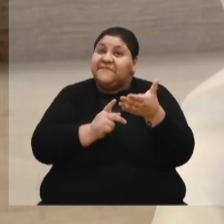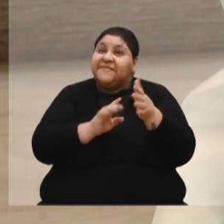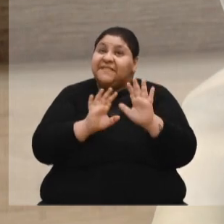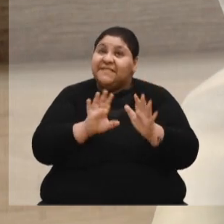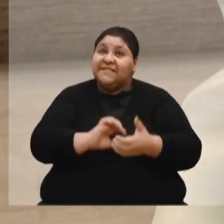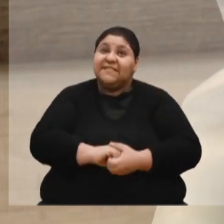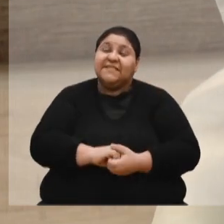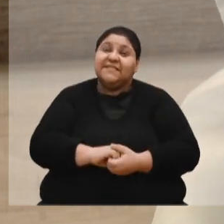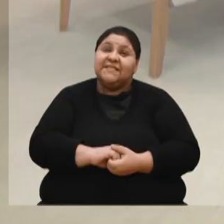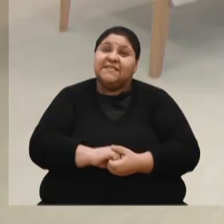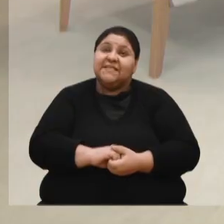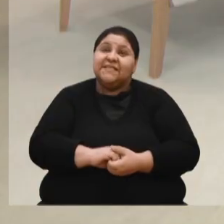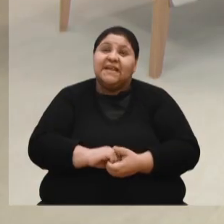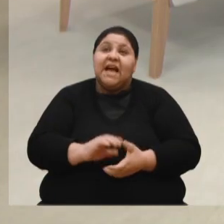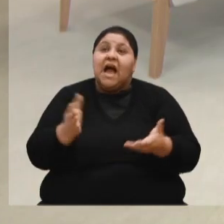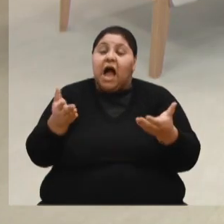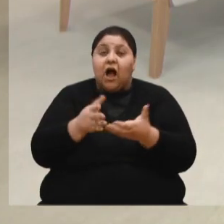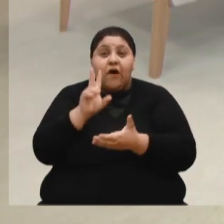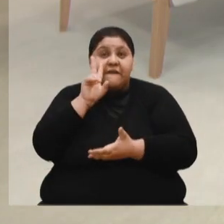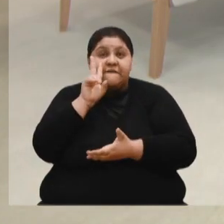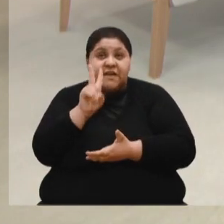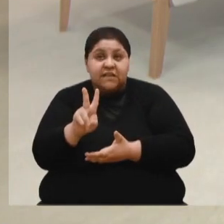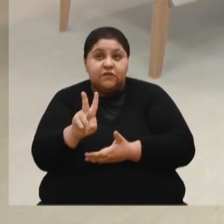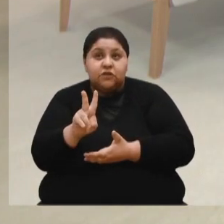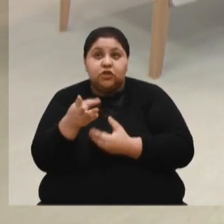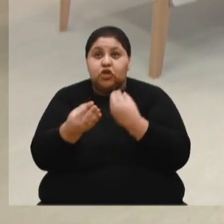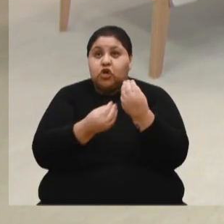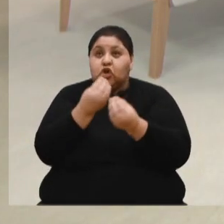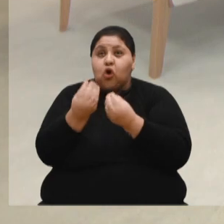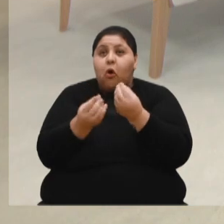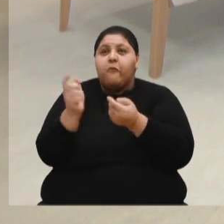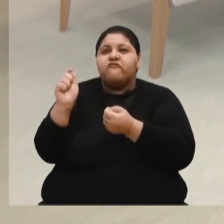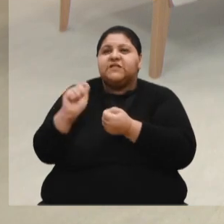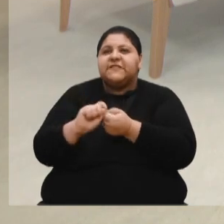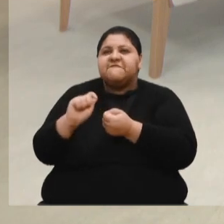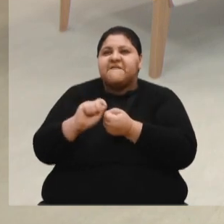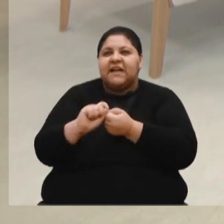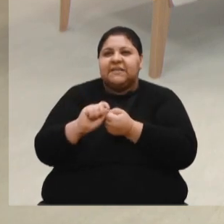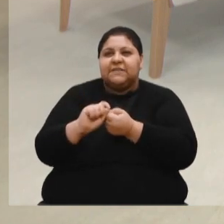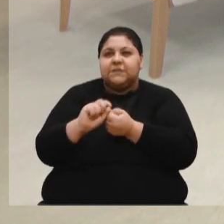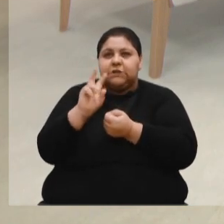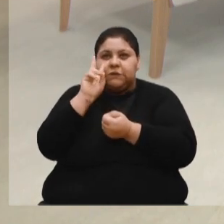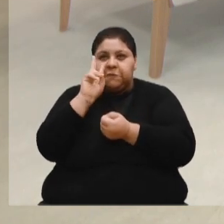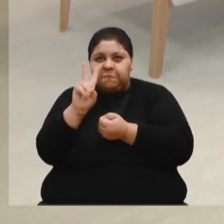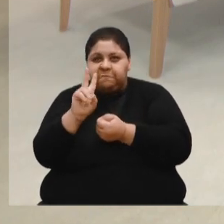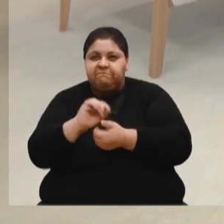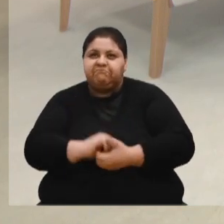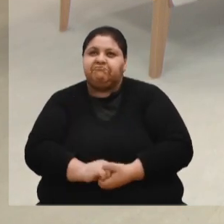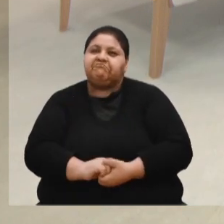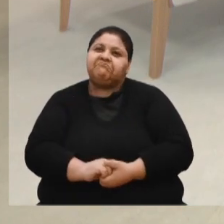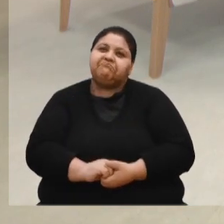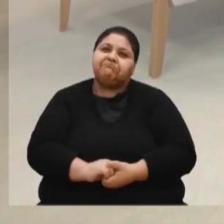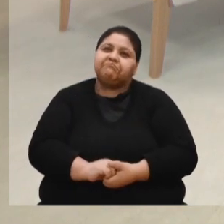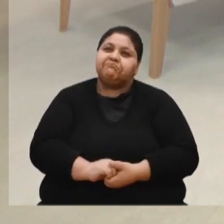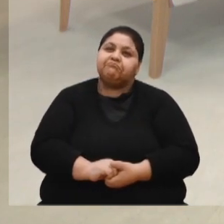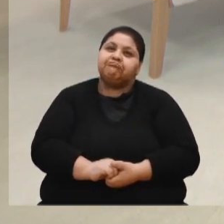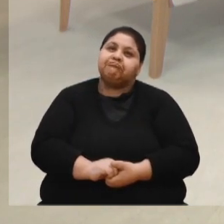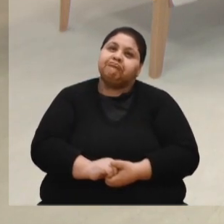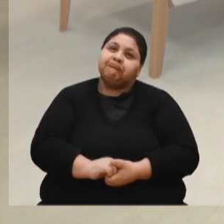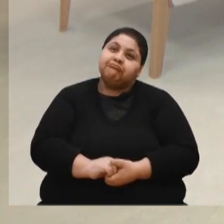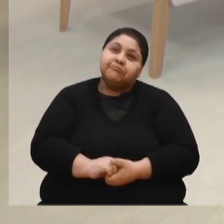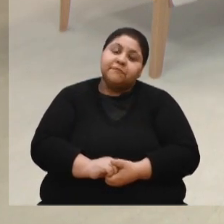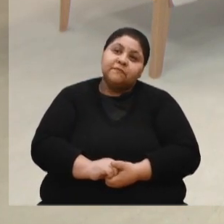Jacomim, e o pessoal adora ver como você faz. Olha. Então, aqui